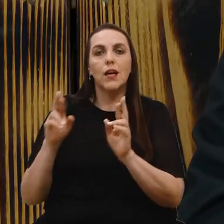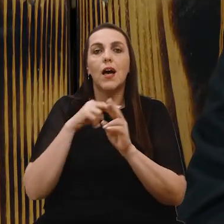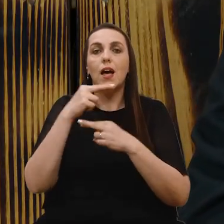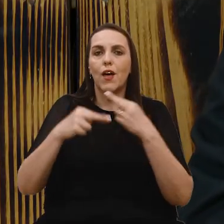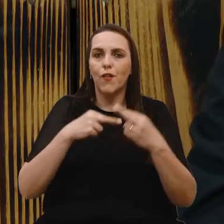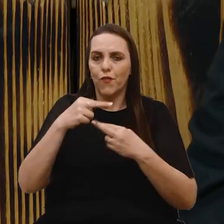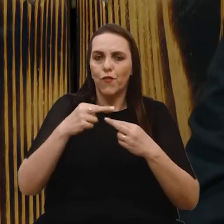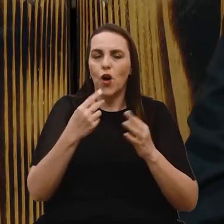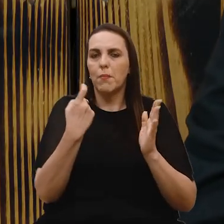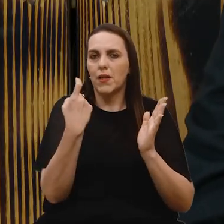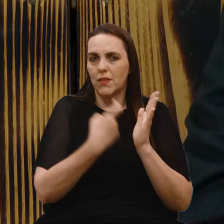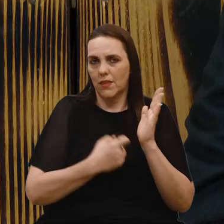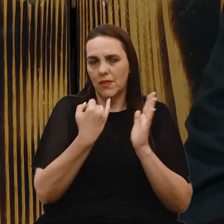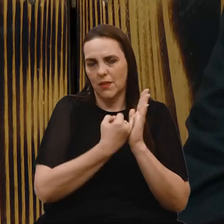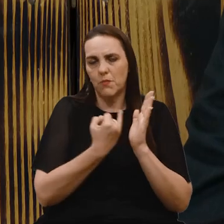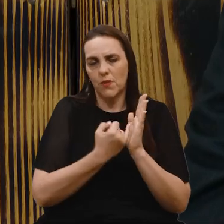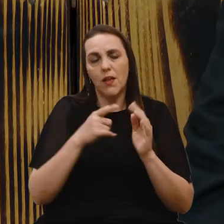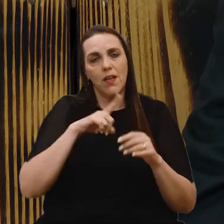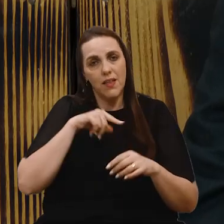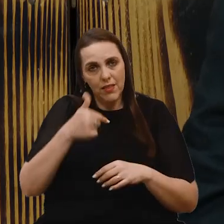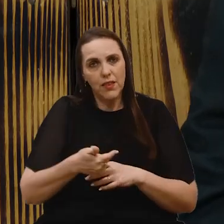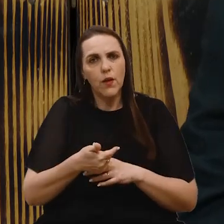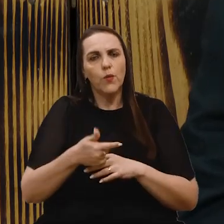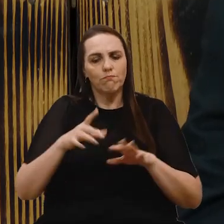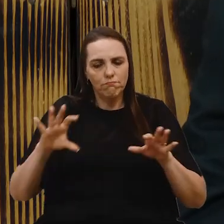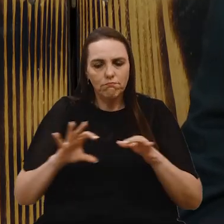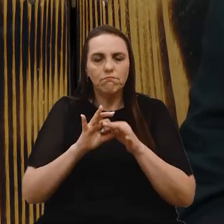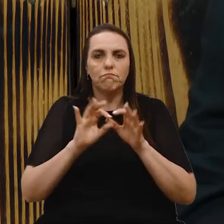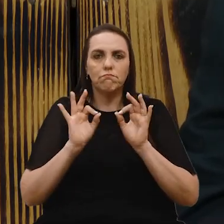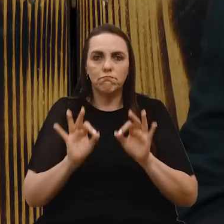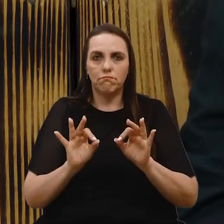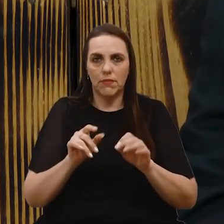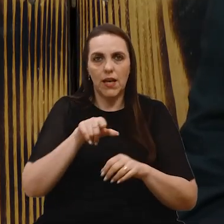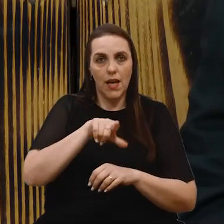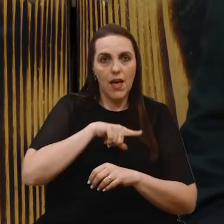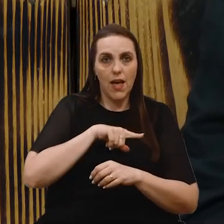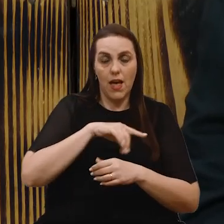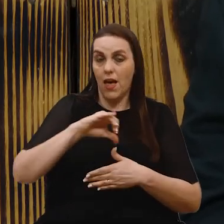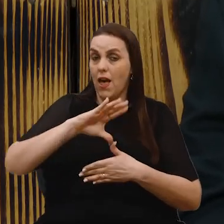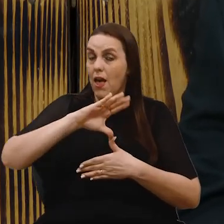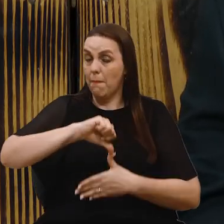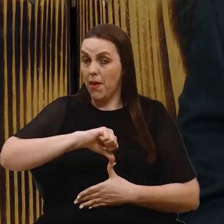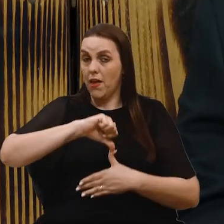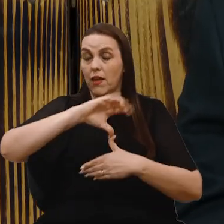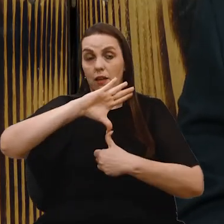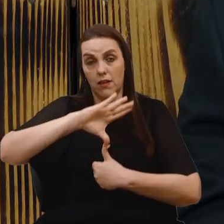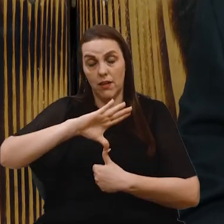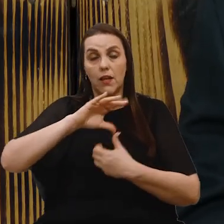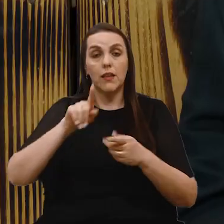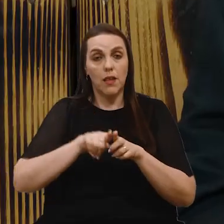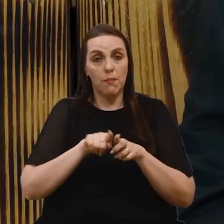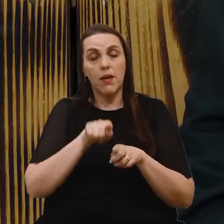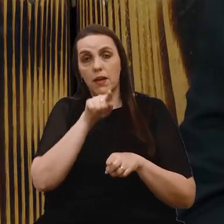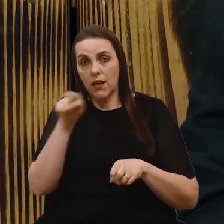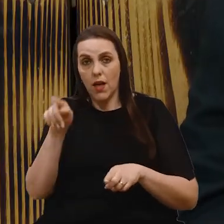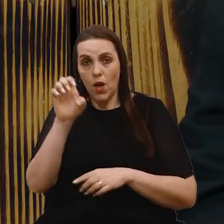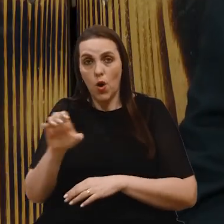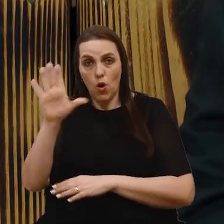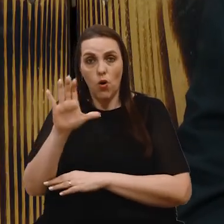reforma tributária e dessa comunhão que passa a ter entre as Américas e a União Europeia.